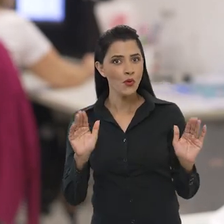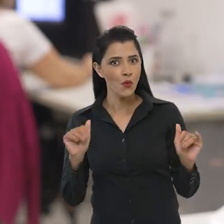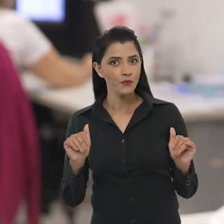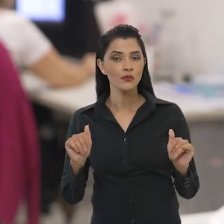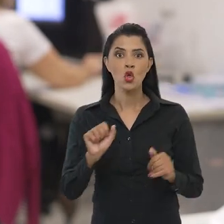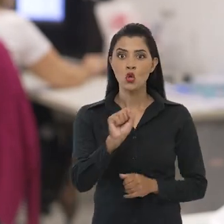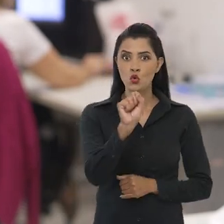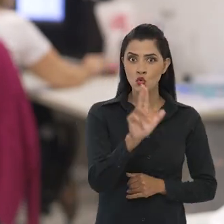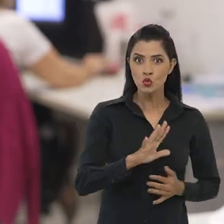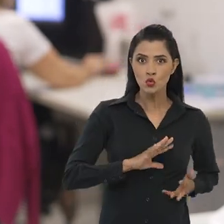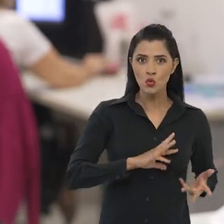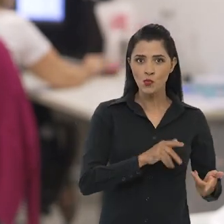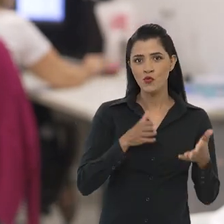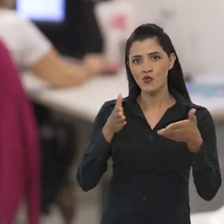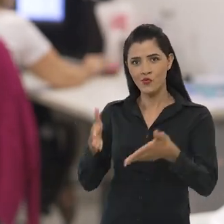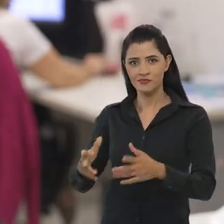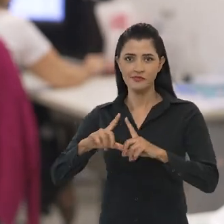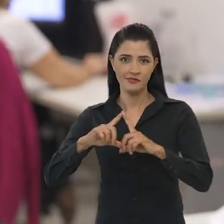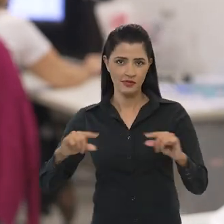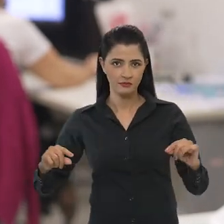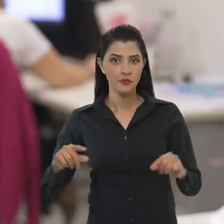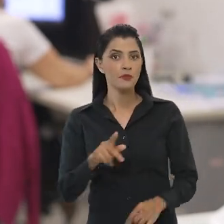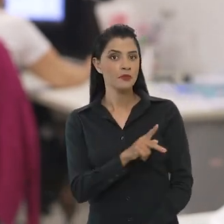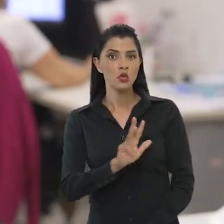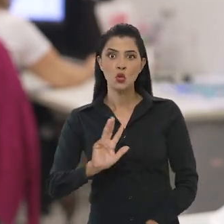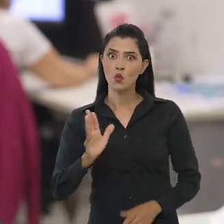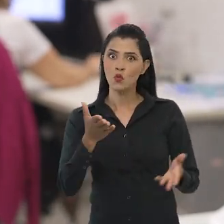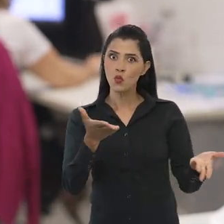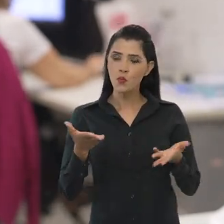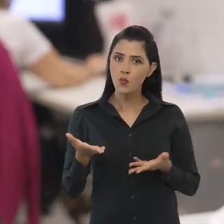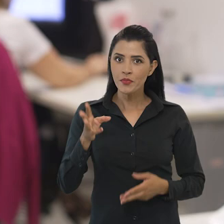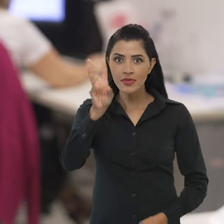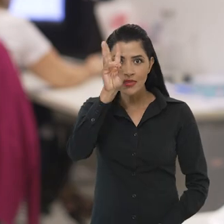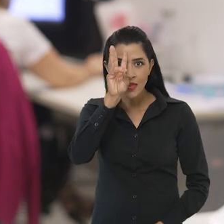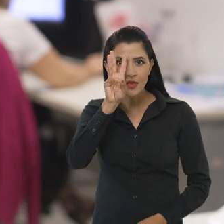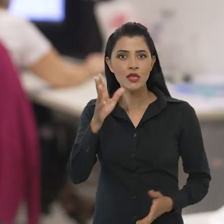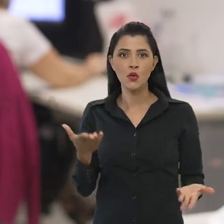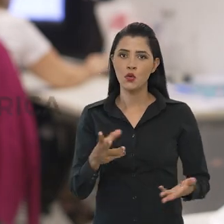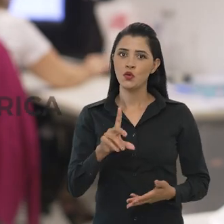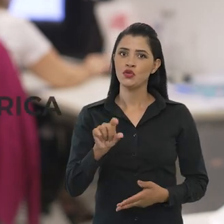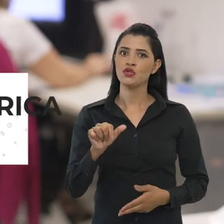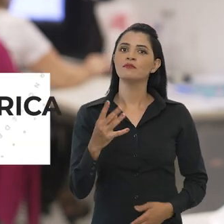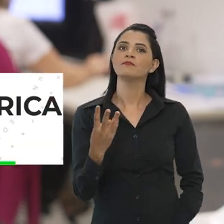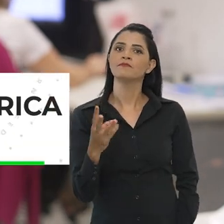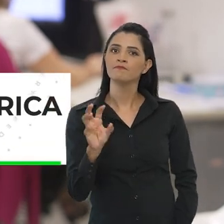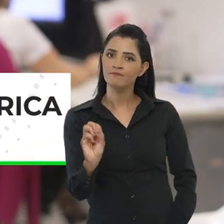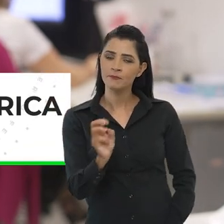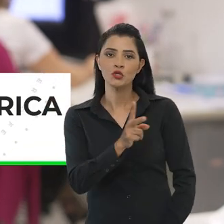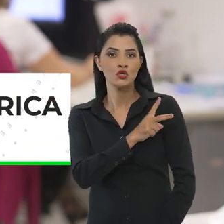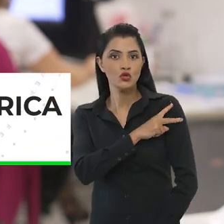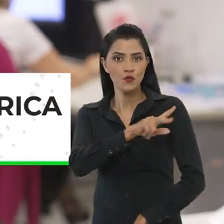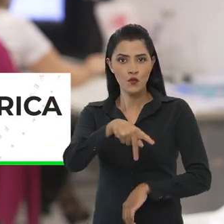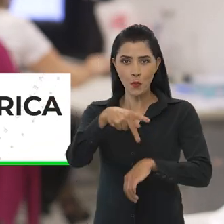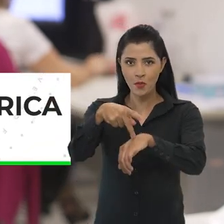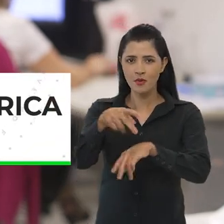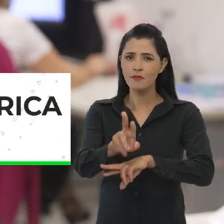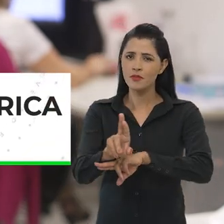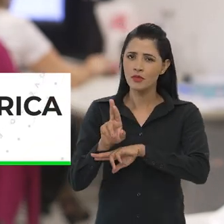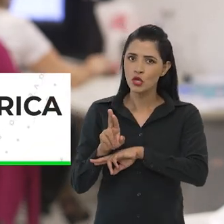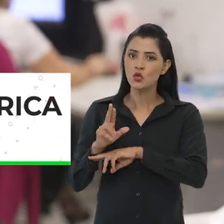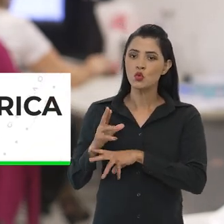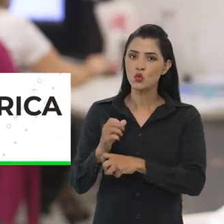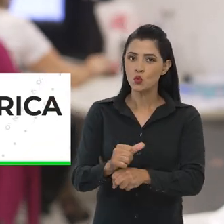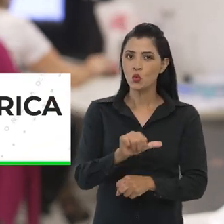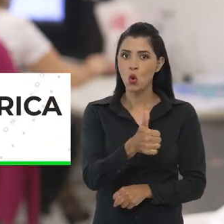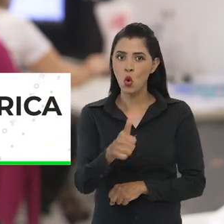Olá, sul do mundo, em Brasília. O presidente Lula recebe nesta terça-feira, dia 30, chefes de Estado e